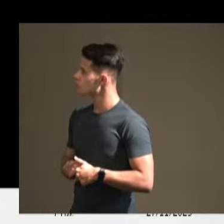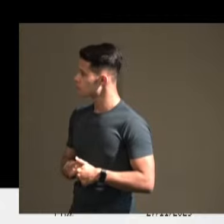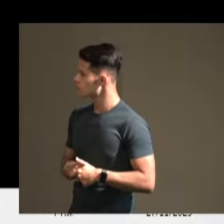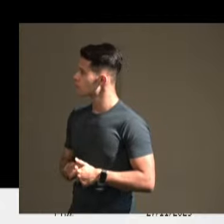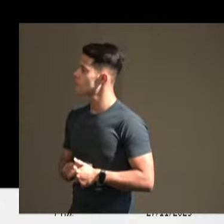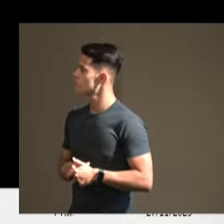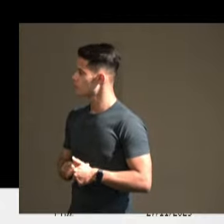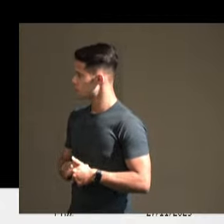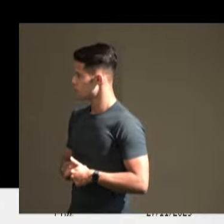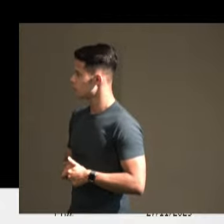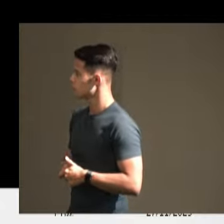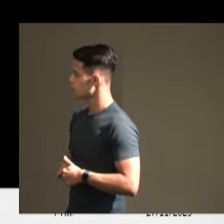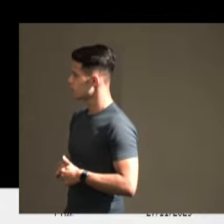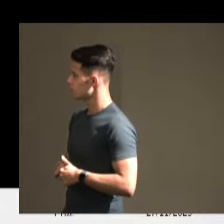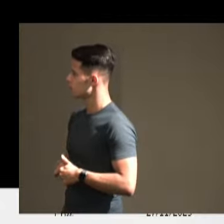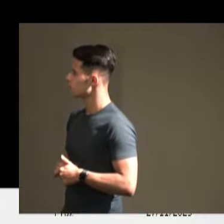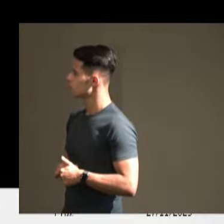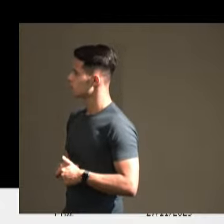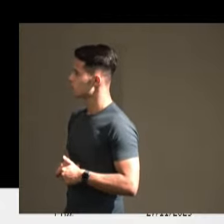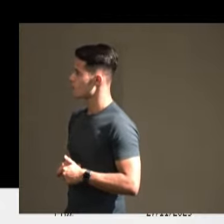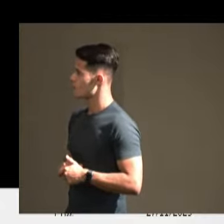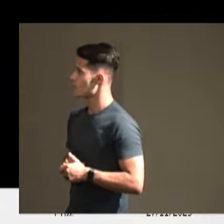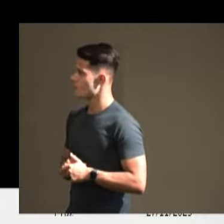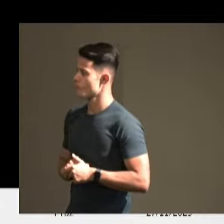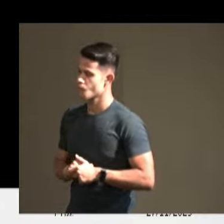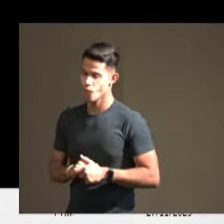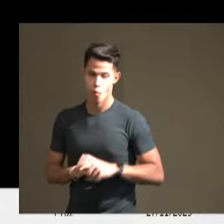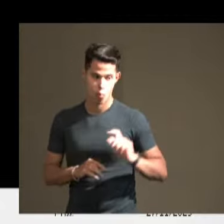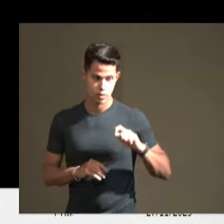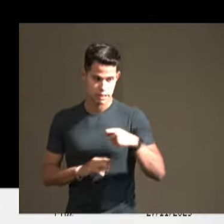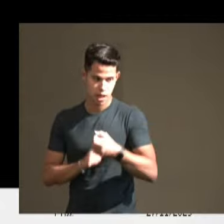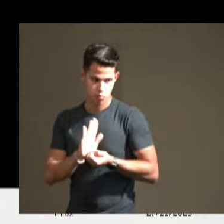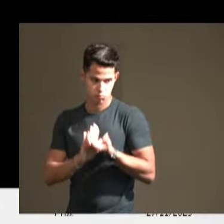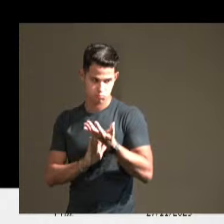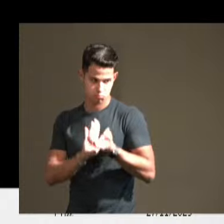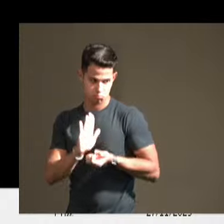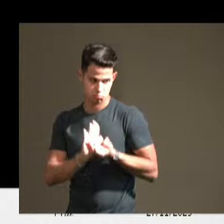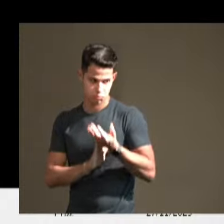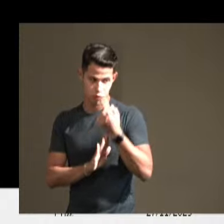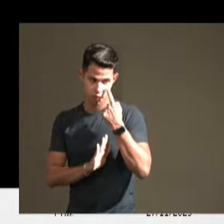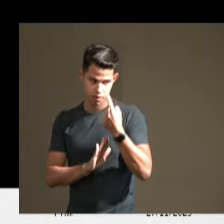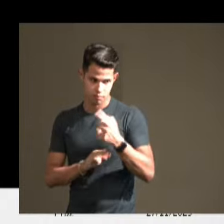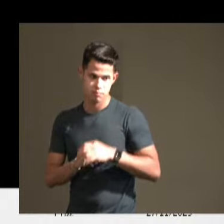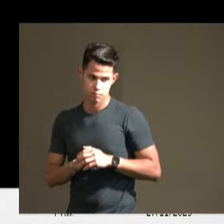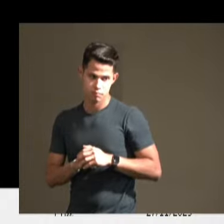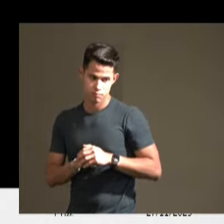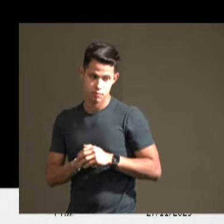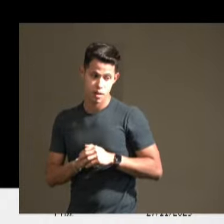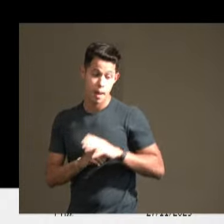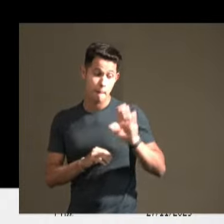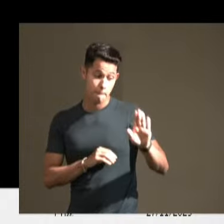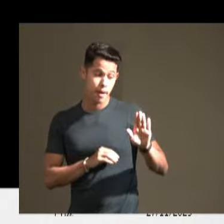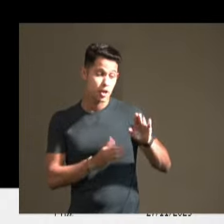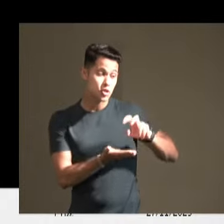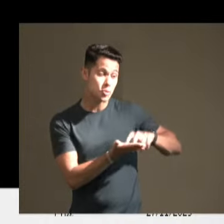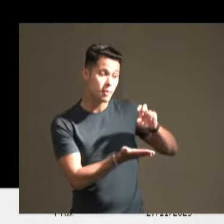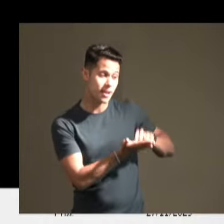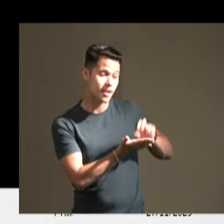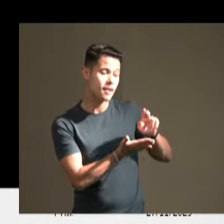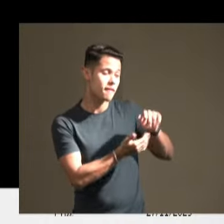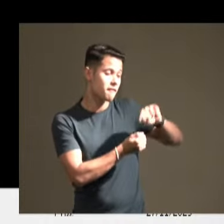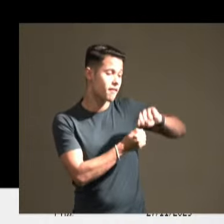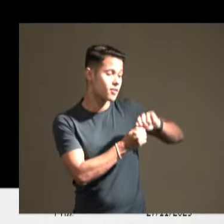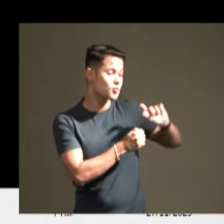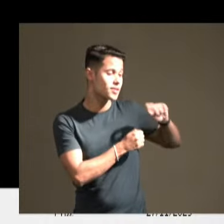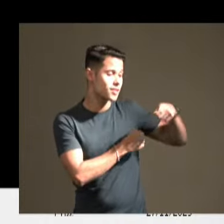todos os brasileiros. Novo Viver Sem Limite, por um Brasil mais inclusivo e igualitário. Formas geométricas nas cores verde, azul,